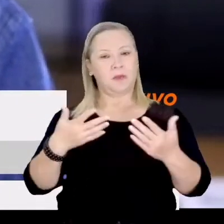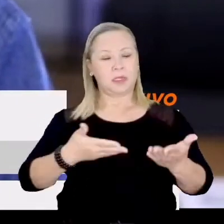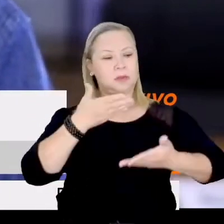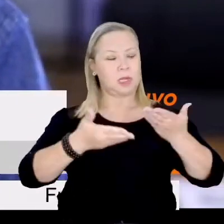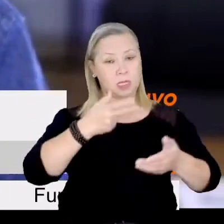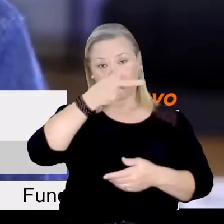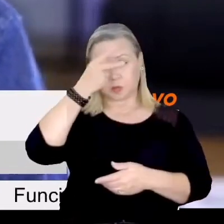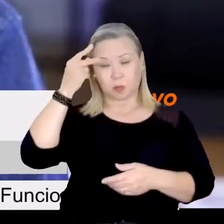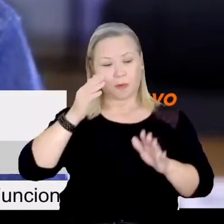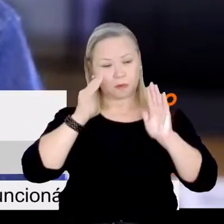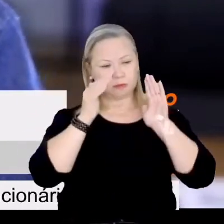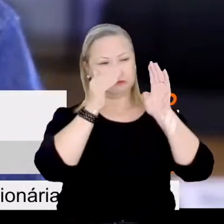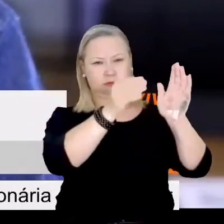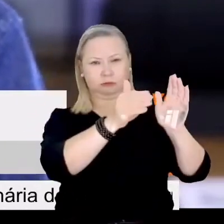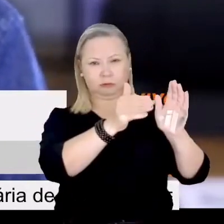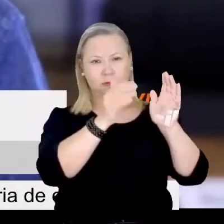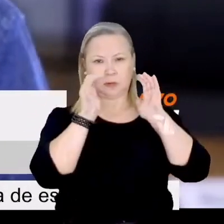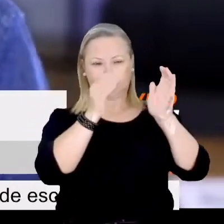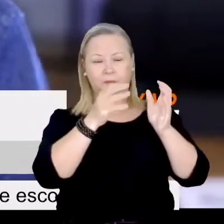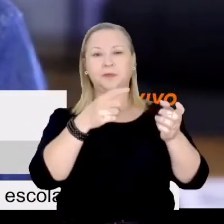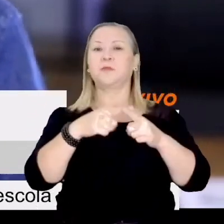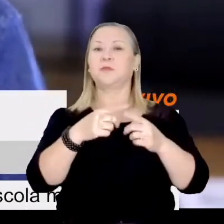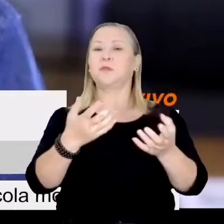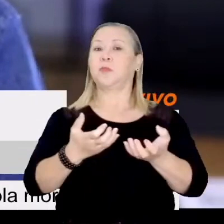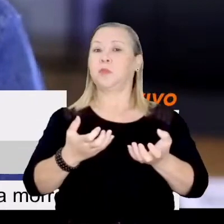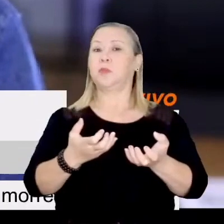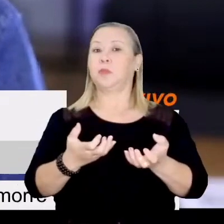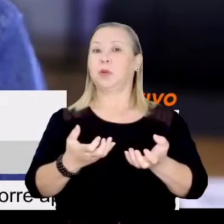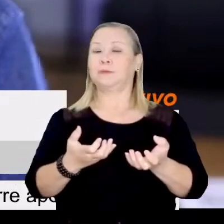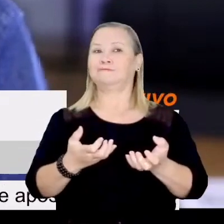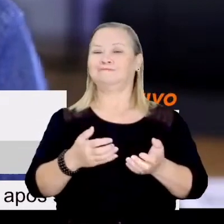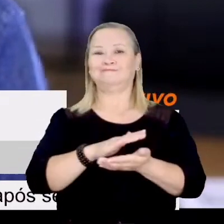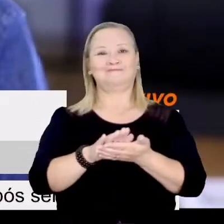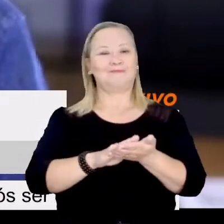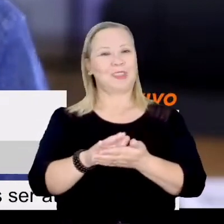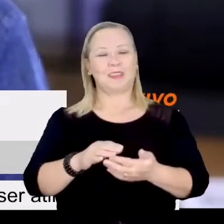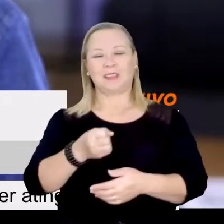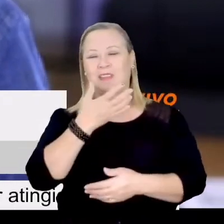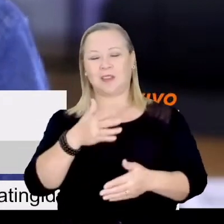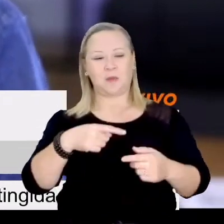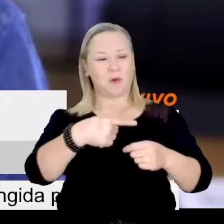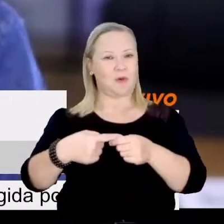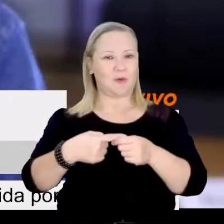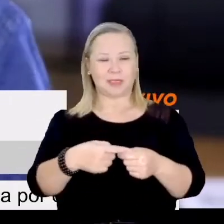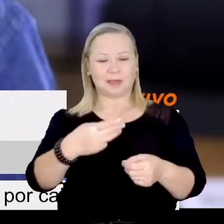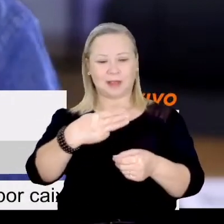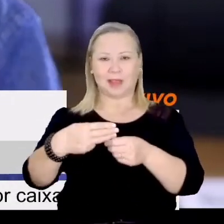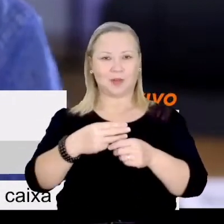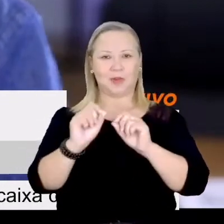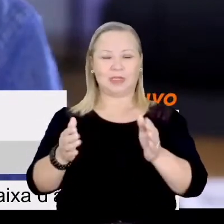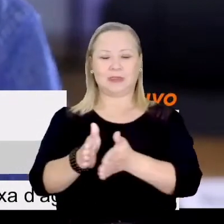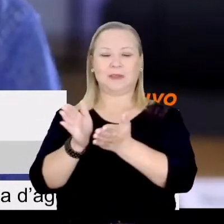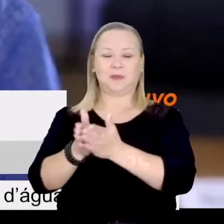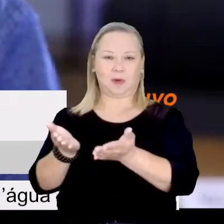porque nenhum país será rico se a cidade for pobre. Quem cuida da cidade é o prefeito, quem cuida da saúde é o prefeito, quem cuida da educação é o prefeito,